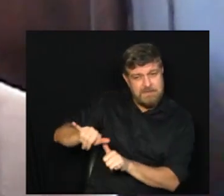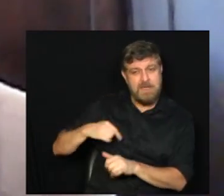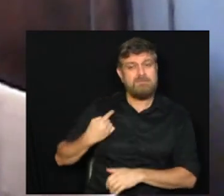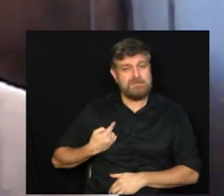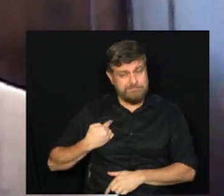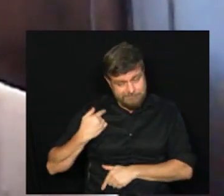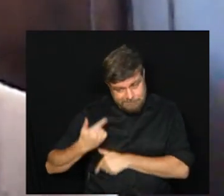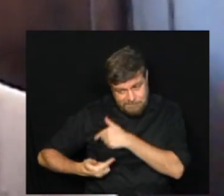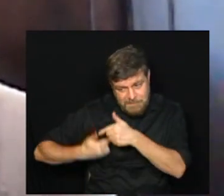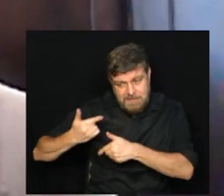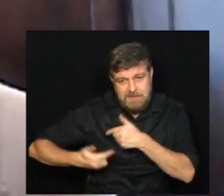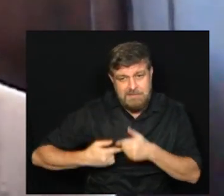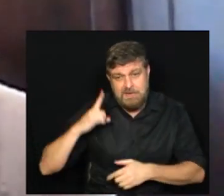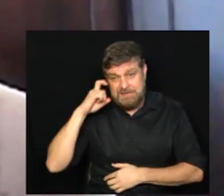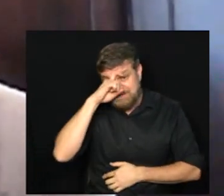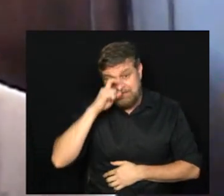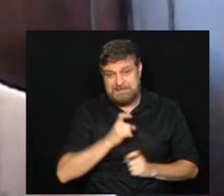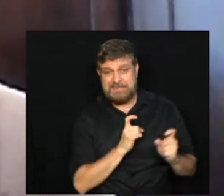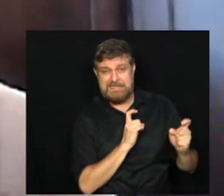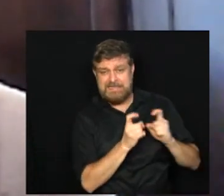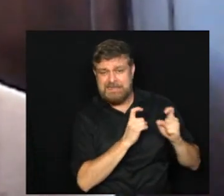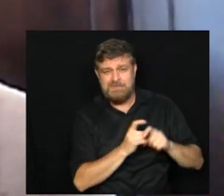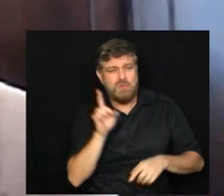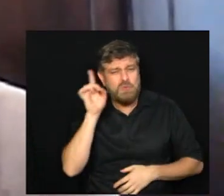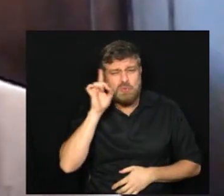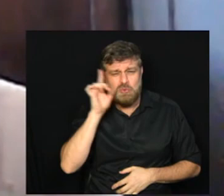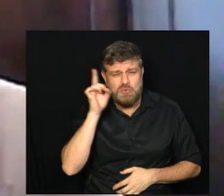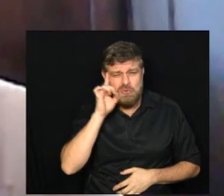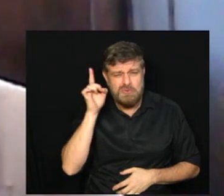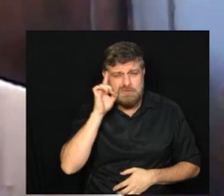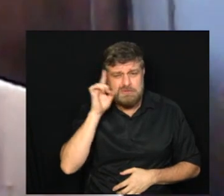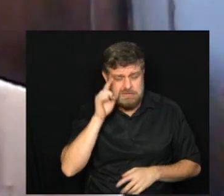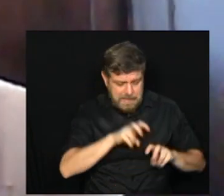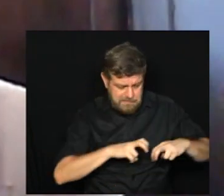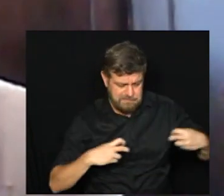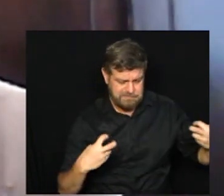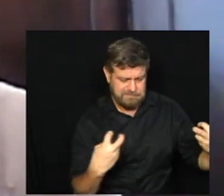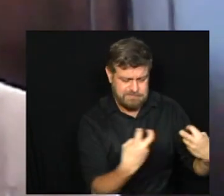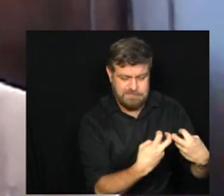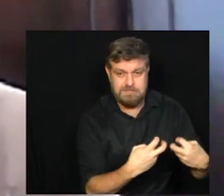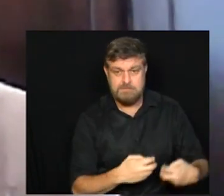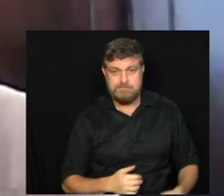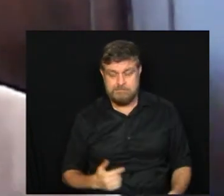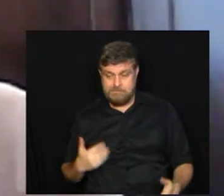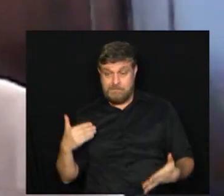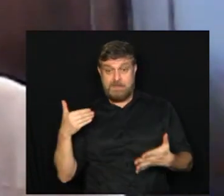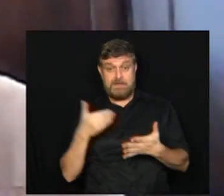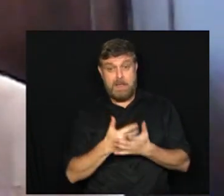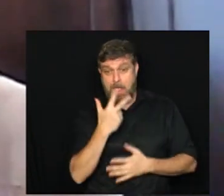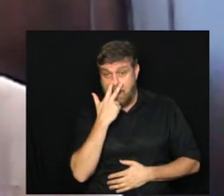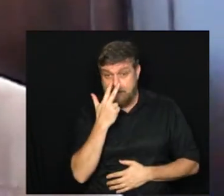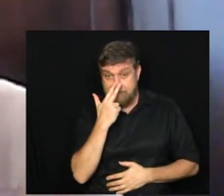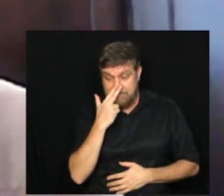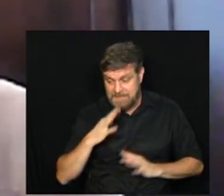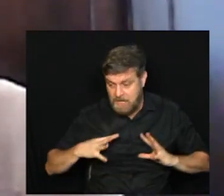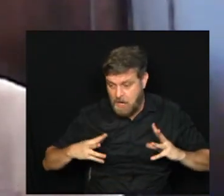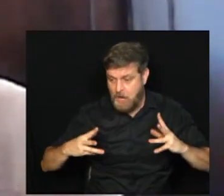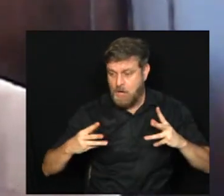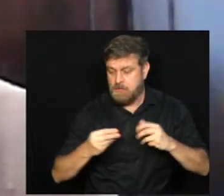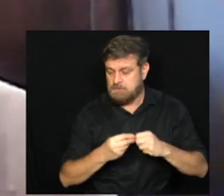árduo, a gente fazia reuniões praticamente diárias e até que parece que uma hora todo mundo